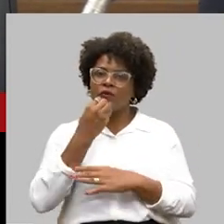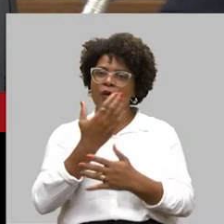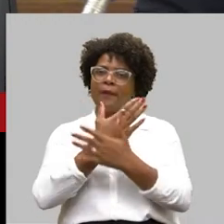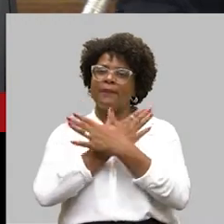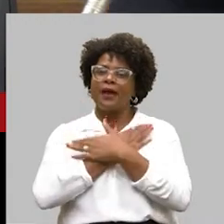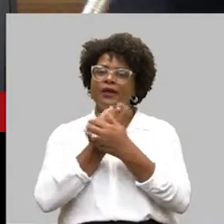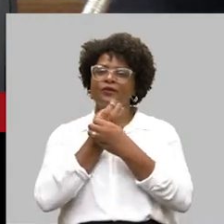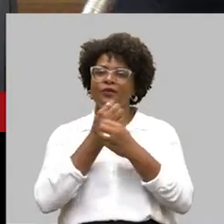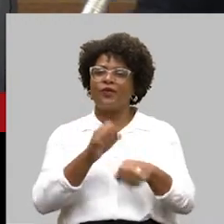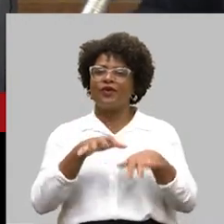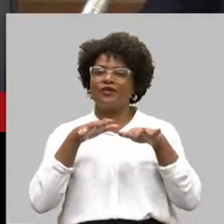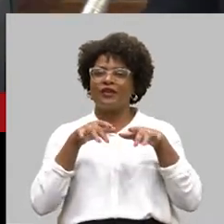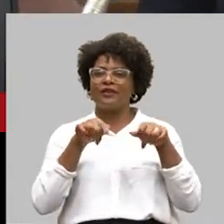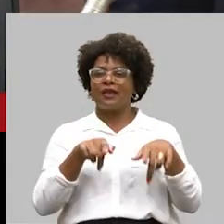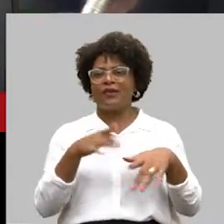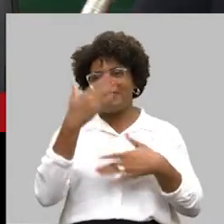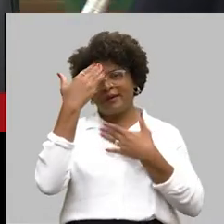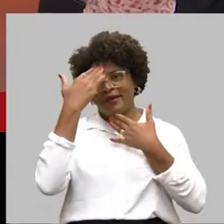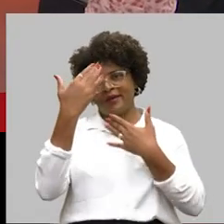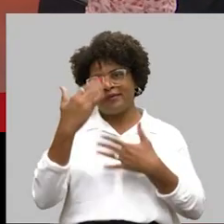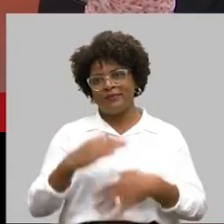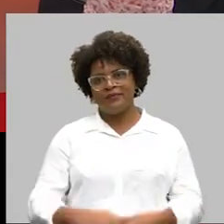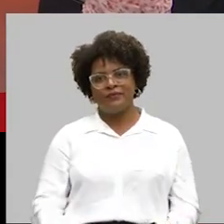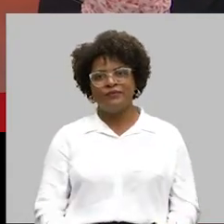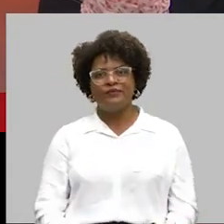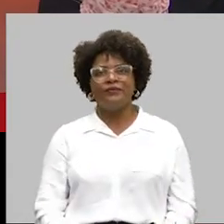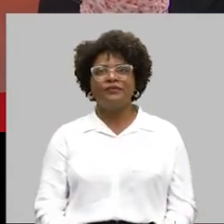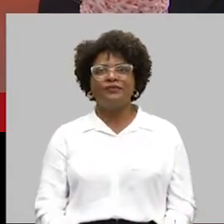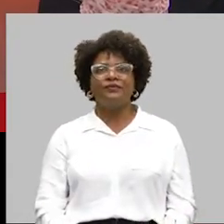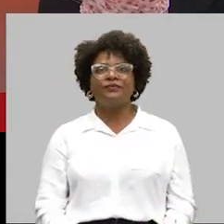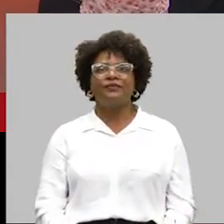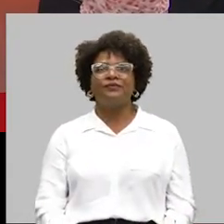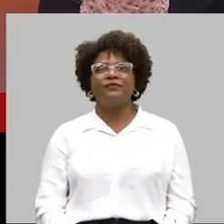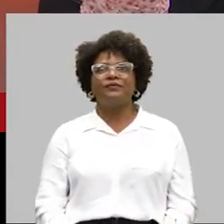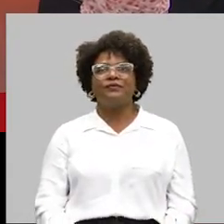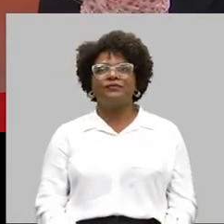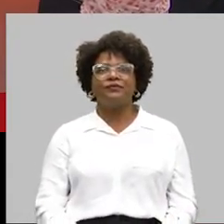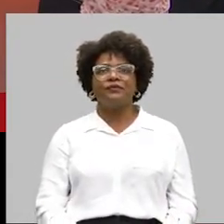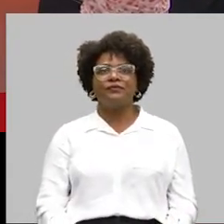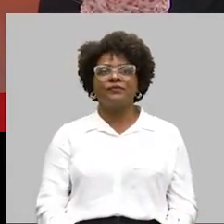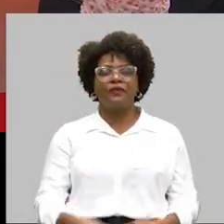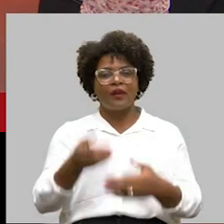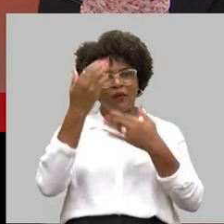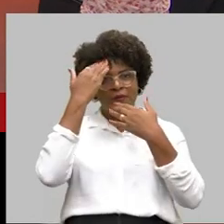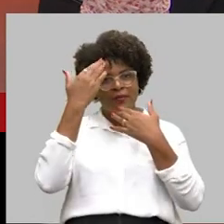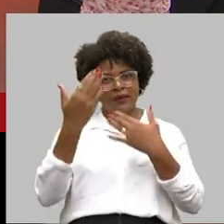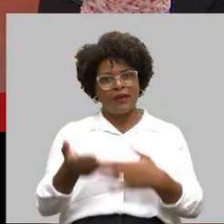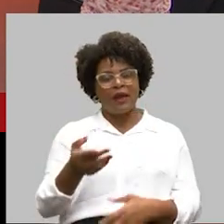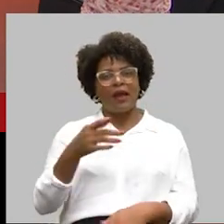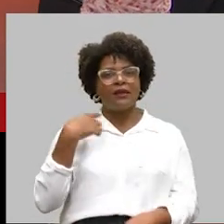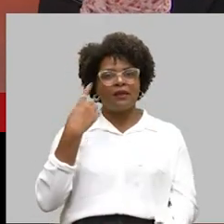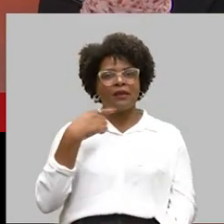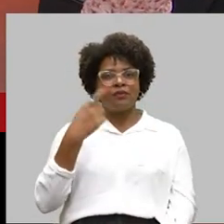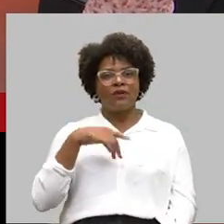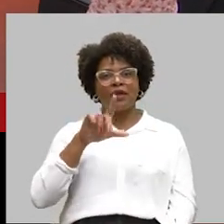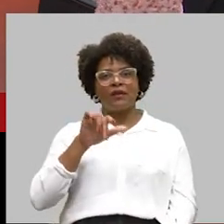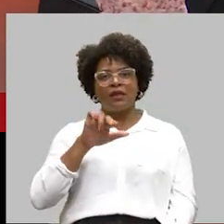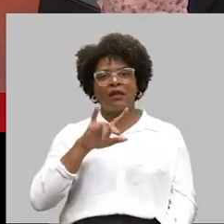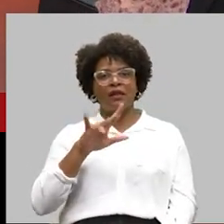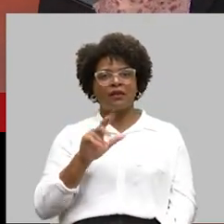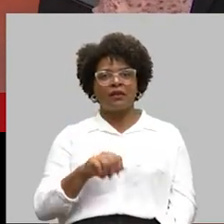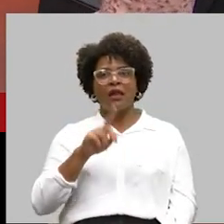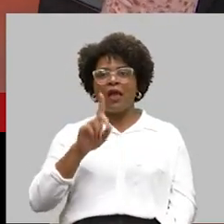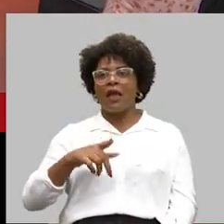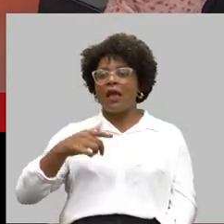muito obrigada muito obrigado deputada Leninha primeira vice-presidenta da Assembleia